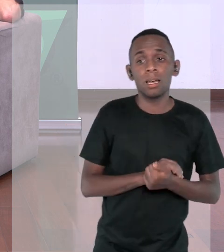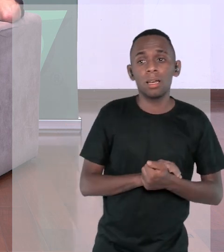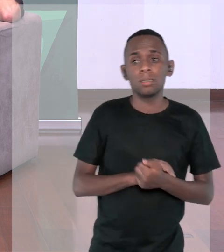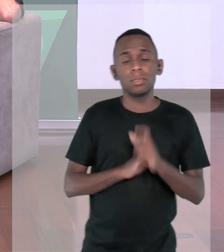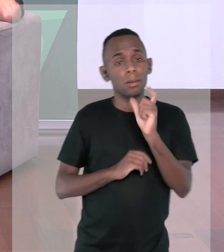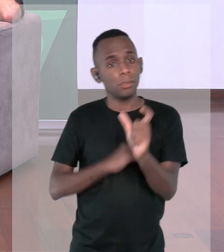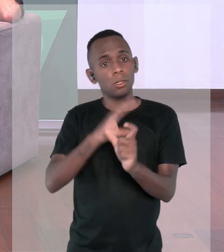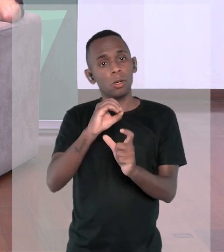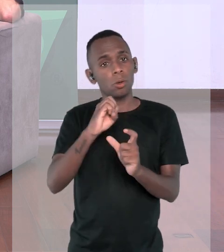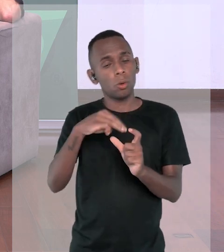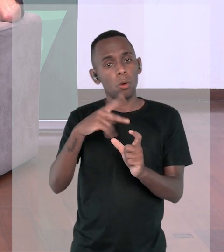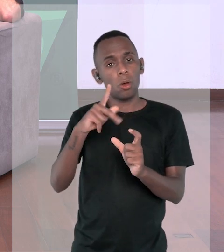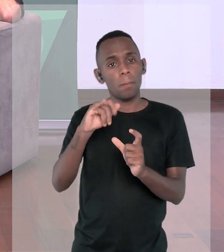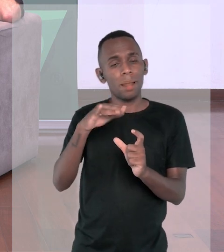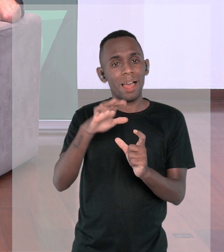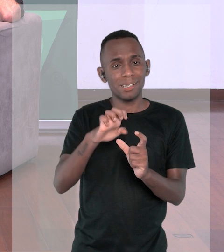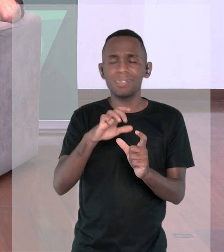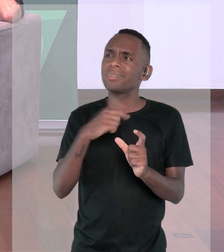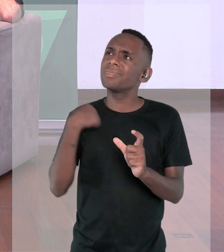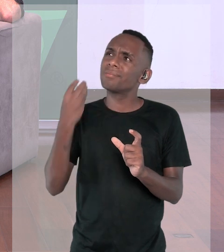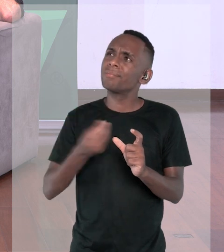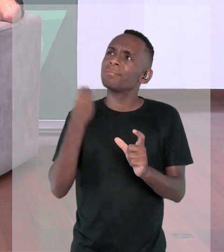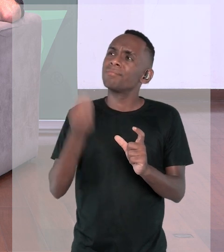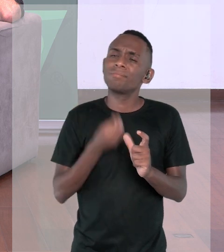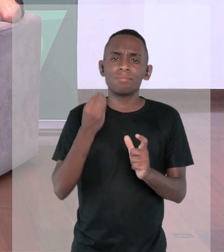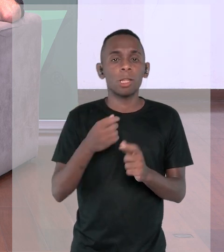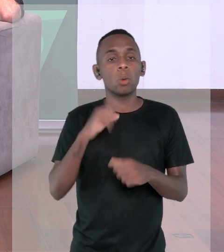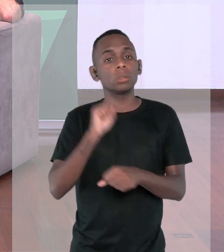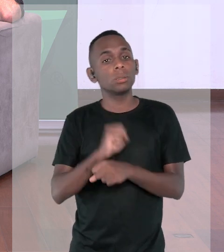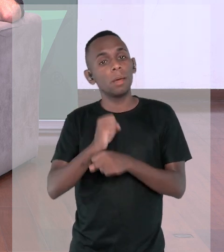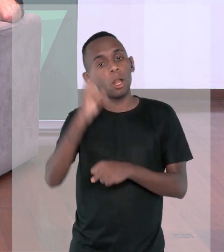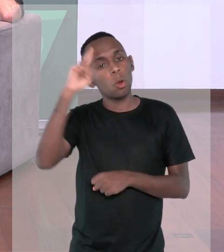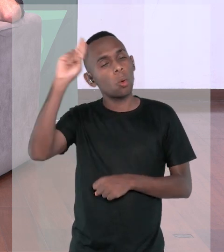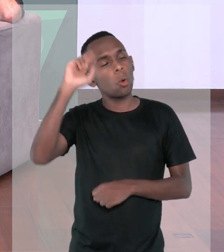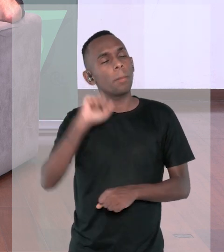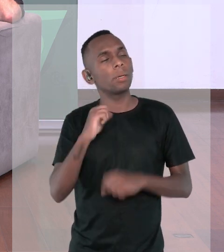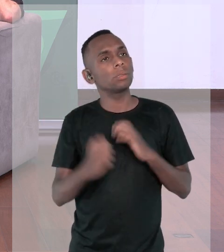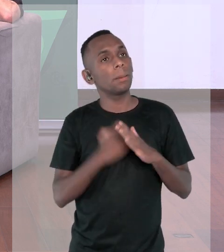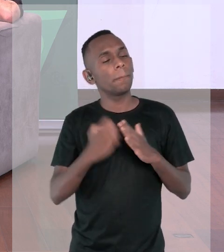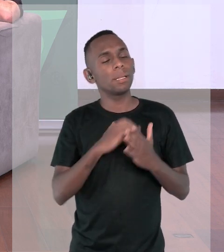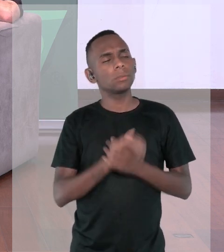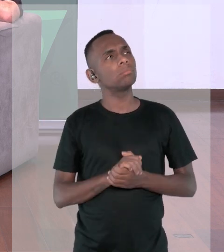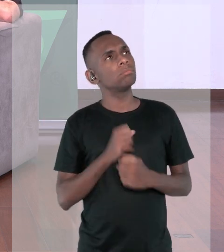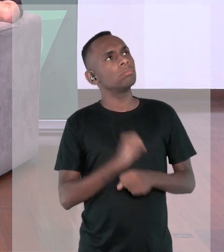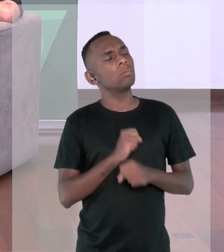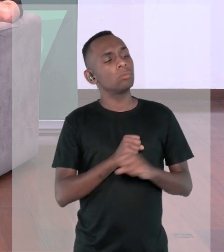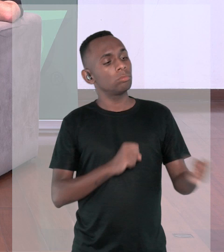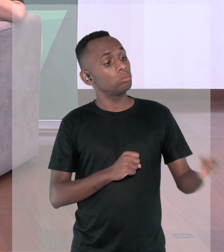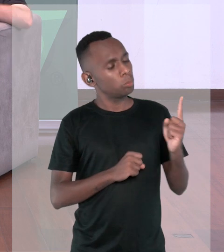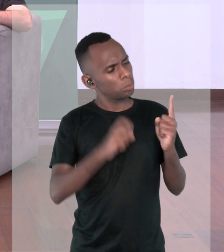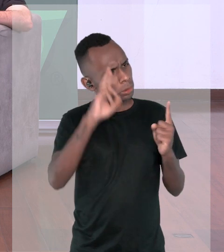palavra compliance vinha, compliance, compliance. Aí eu estava esperando o Uber na porta da empresa, encontrei uma